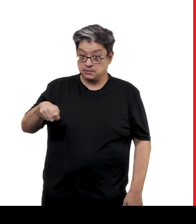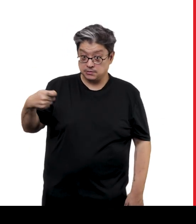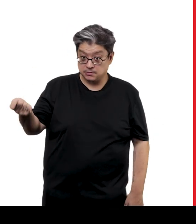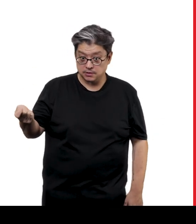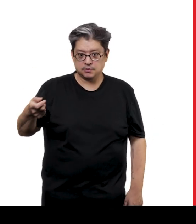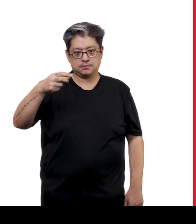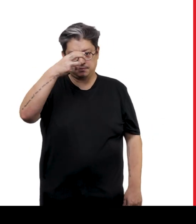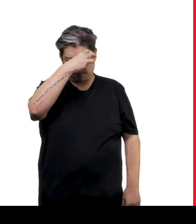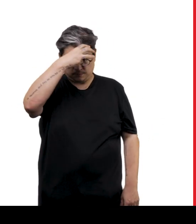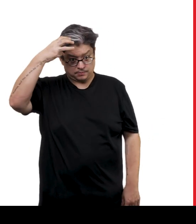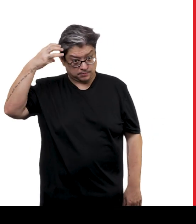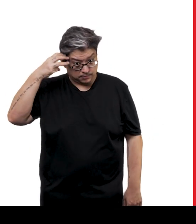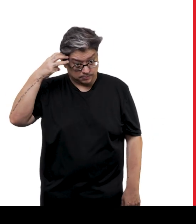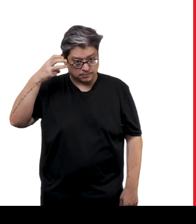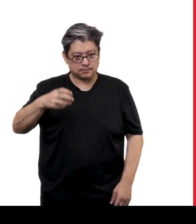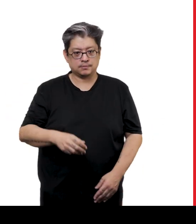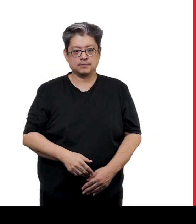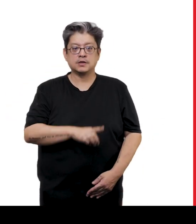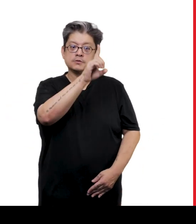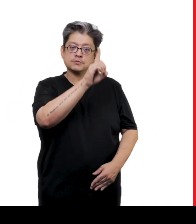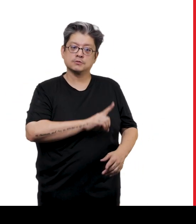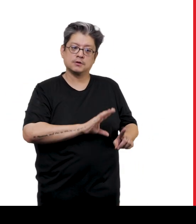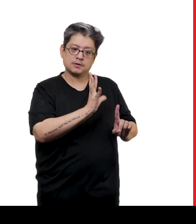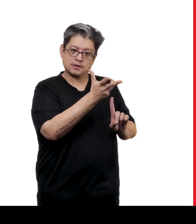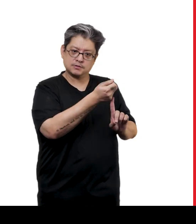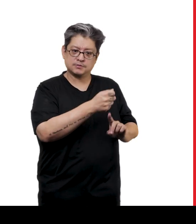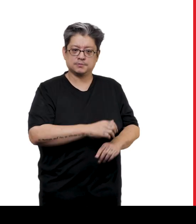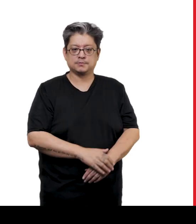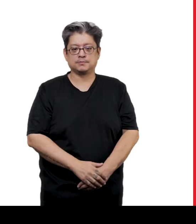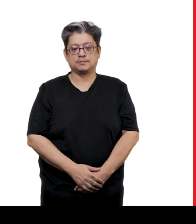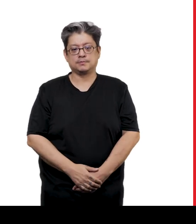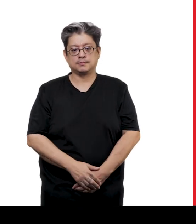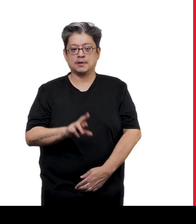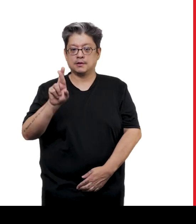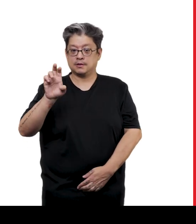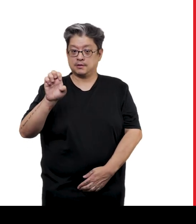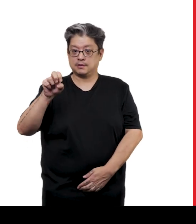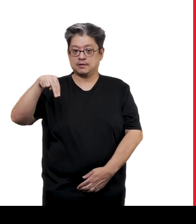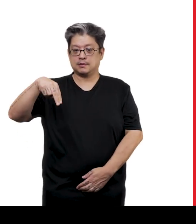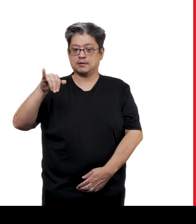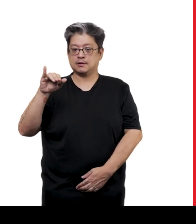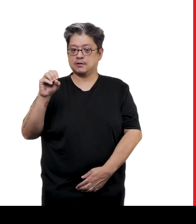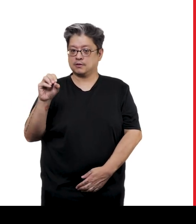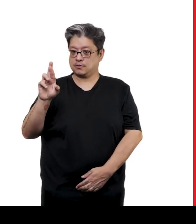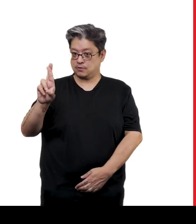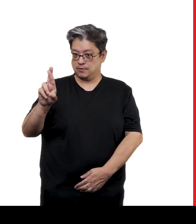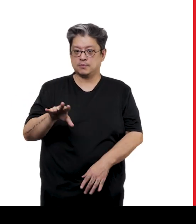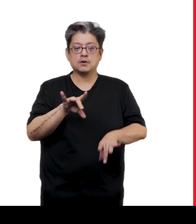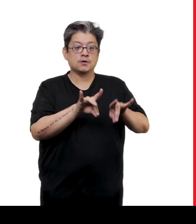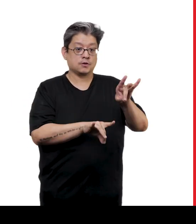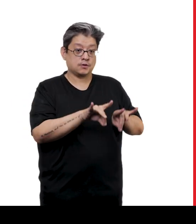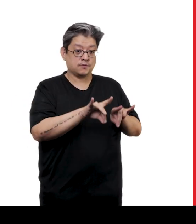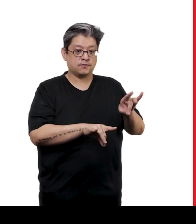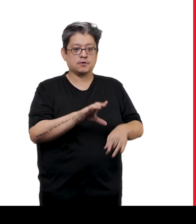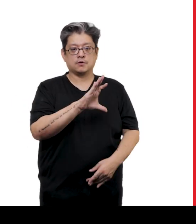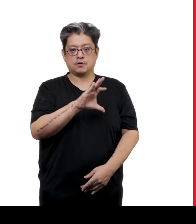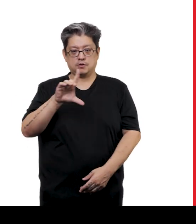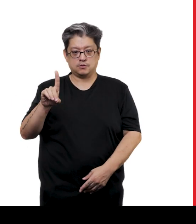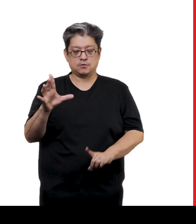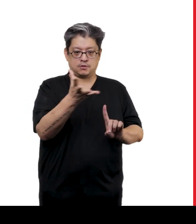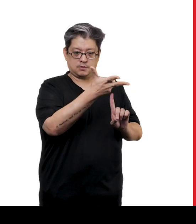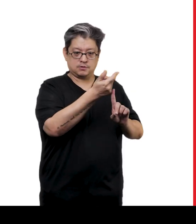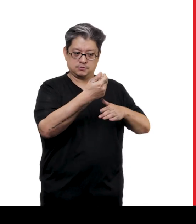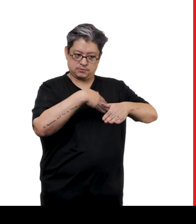e de acervo, Guilherme Gilfrida, curadora assistente, e Laura Cozendei, curadora